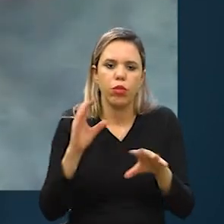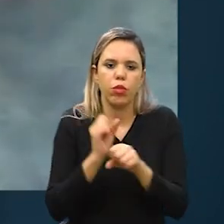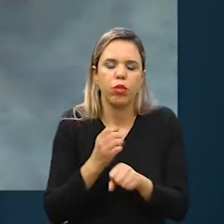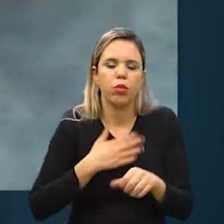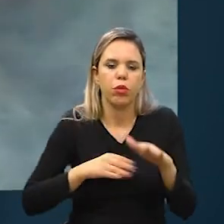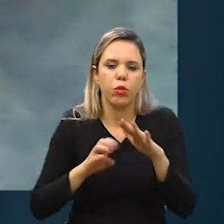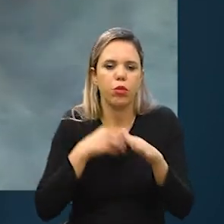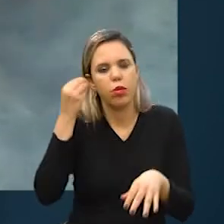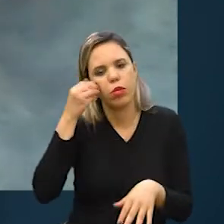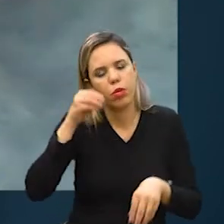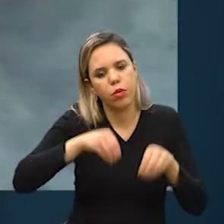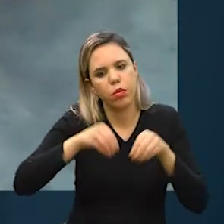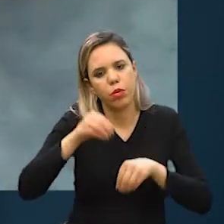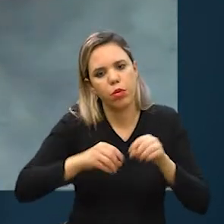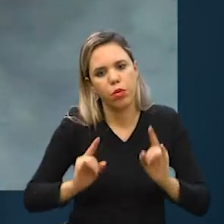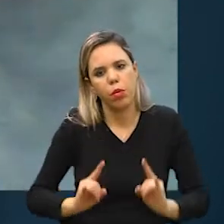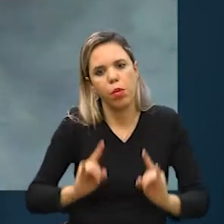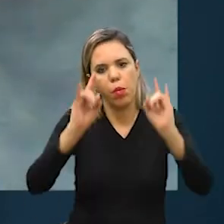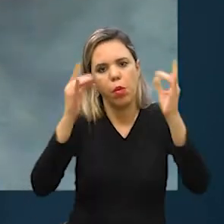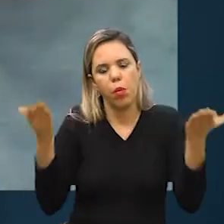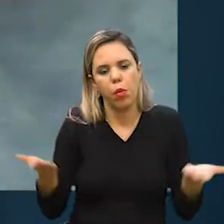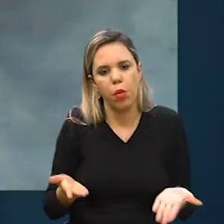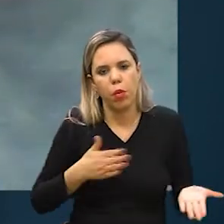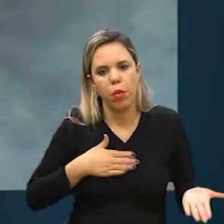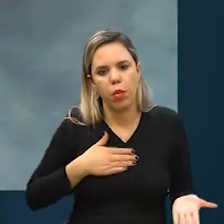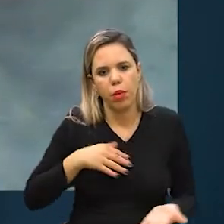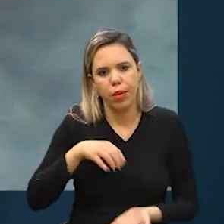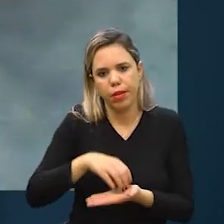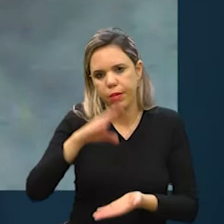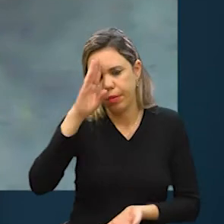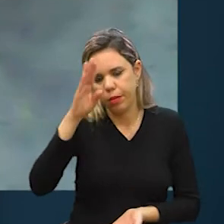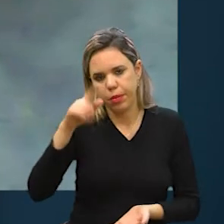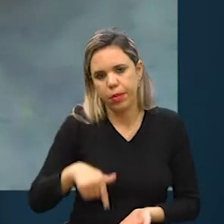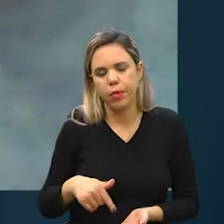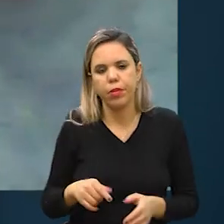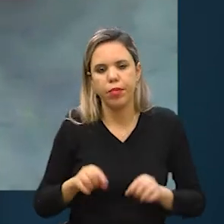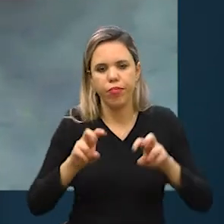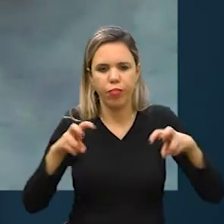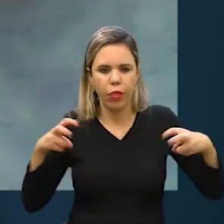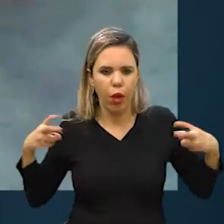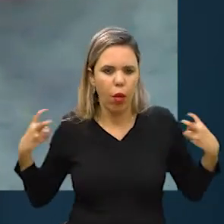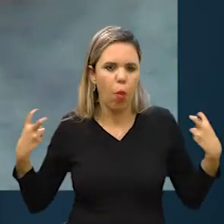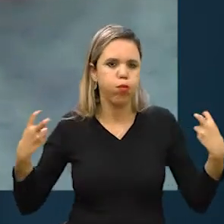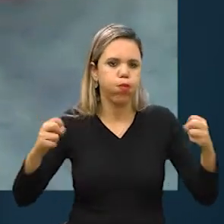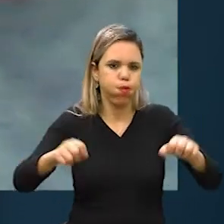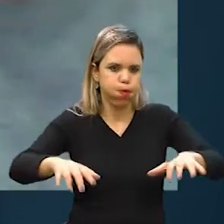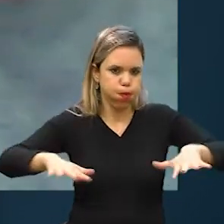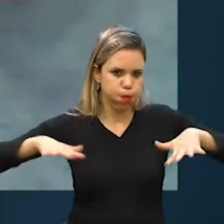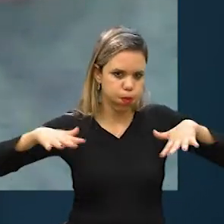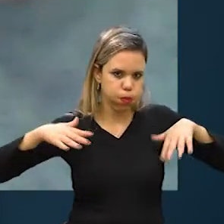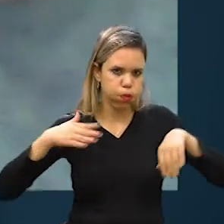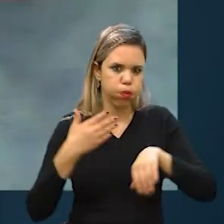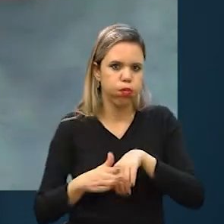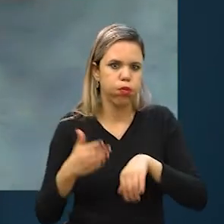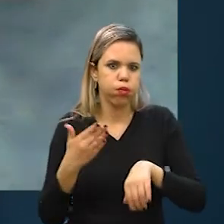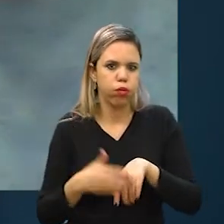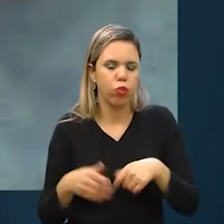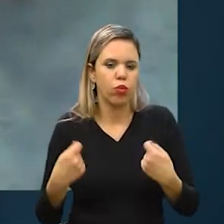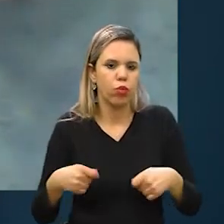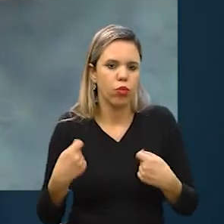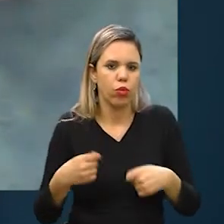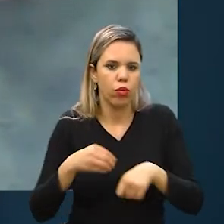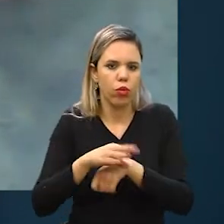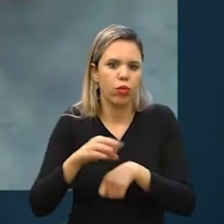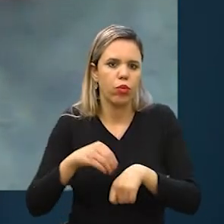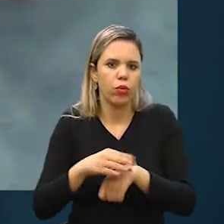acumuladas na minha master, eu montei esse prédio, que hoje é a minha sede, com auditórios, com centro de treinamento, com tudo que eu